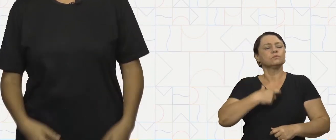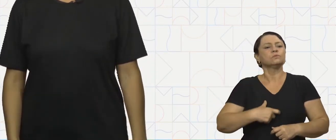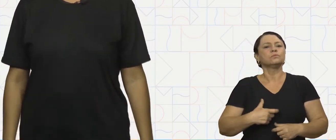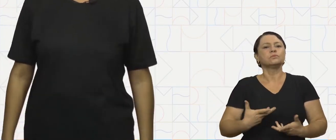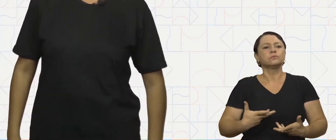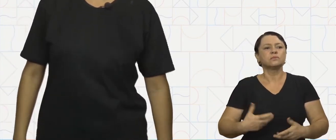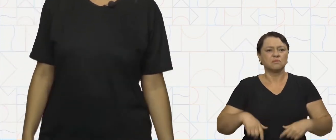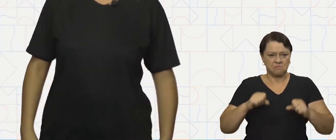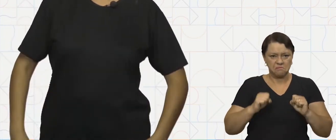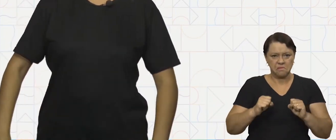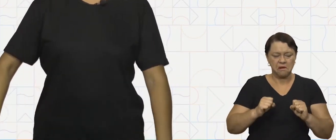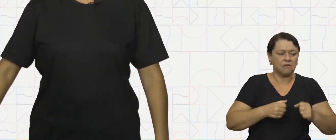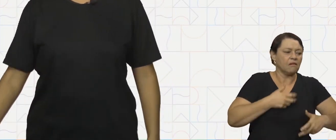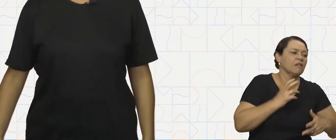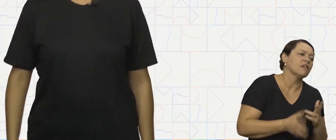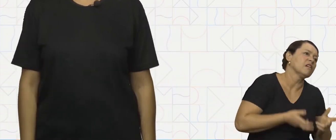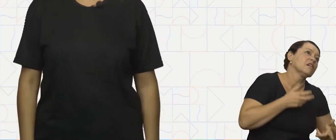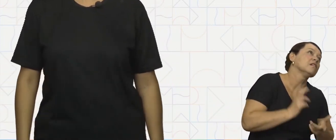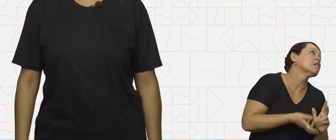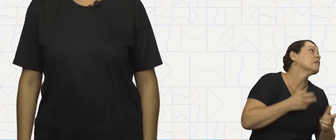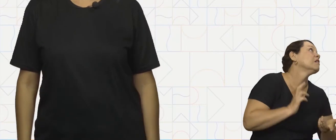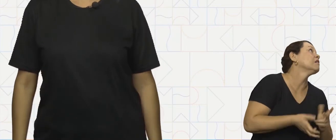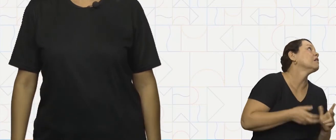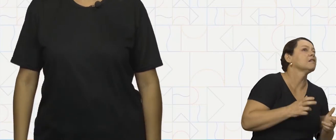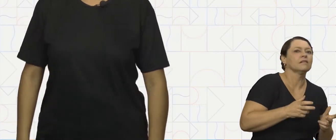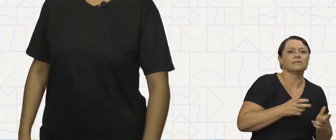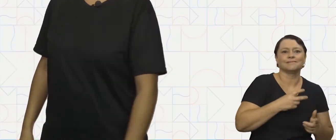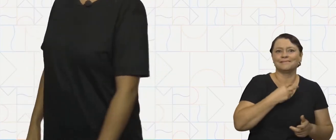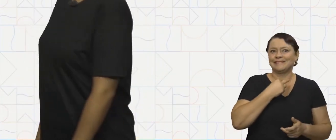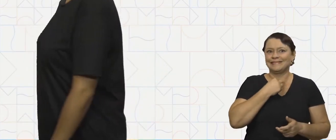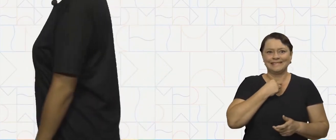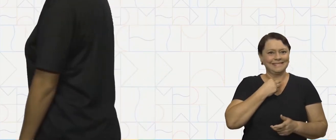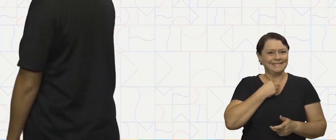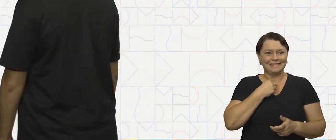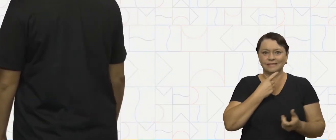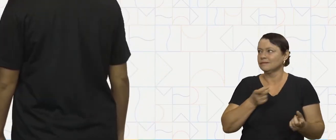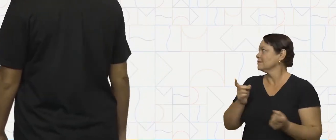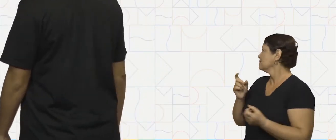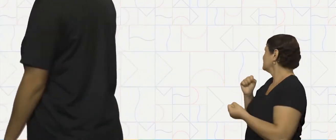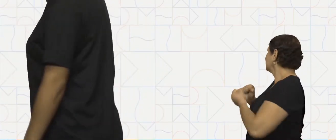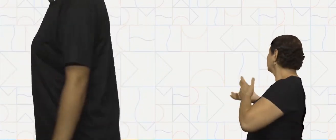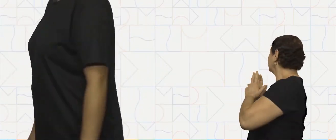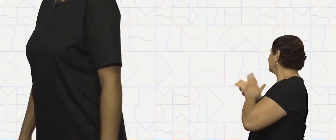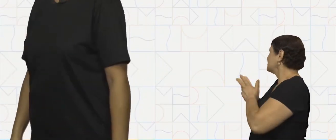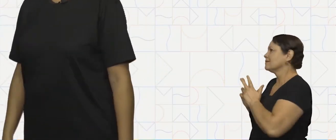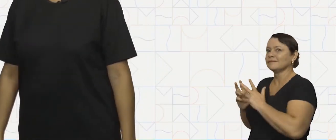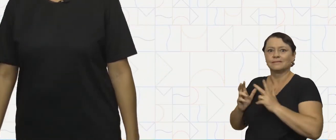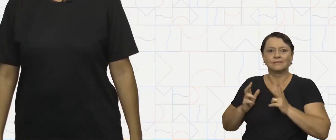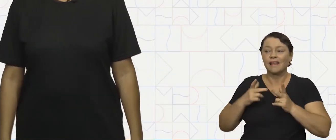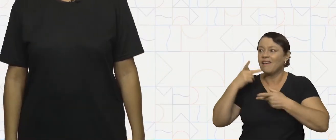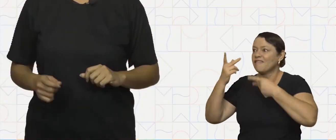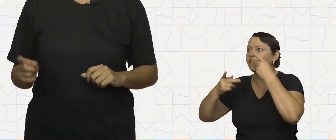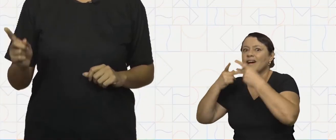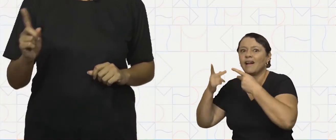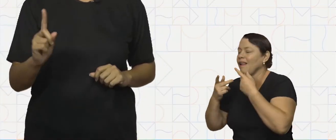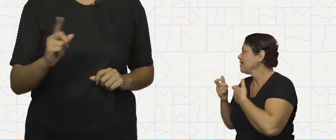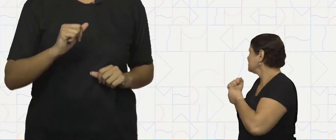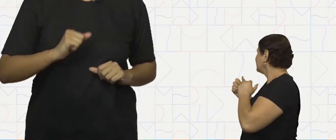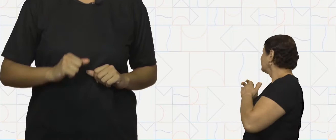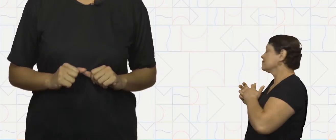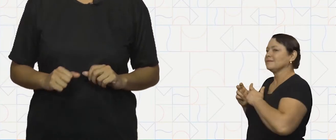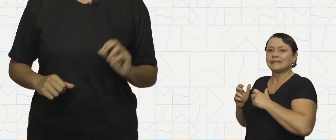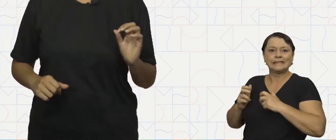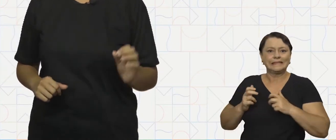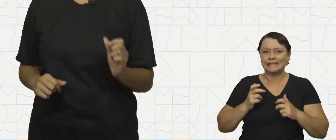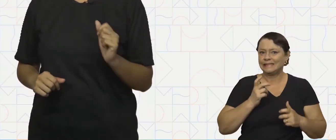Eu devo estar assim, de qualquer jeito, sem me preocupar? De costas, será? Acho que não, né?